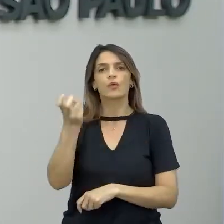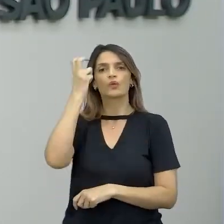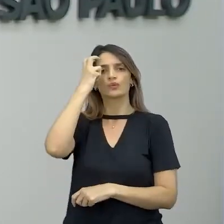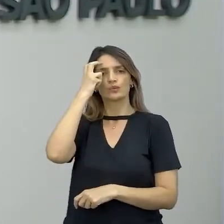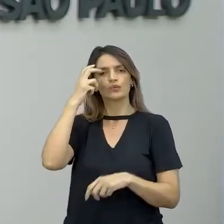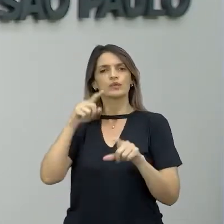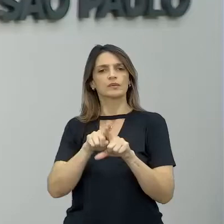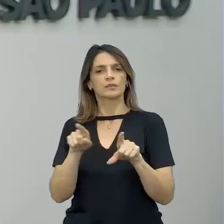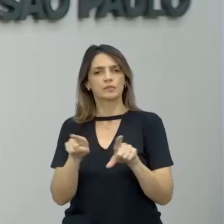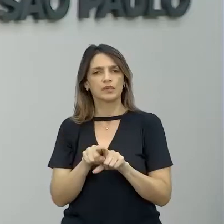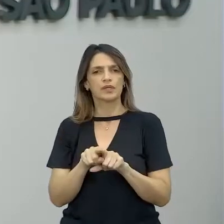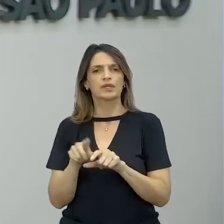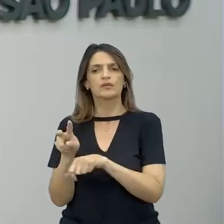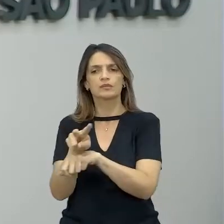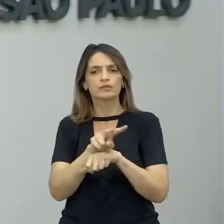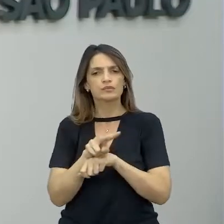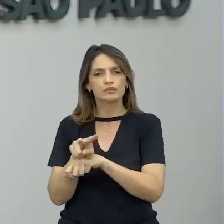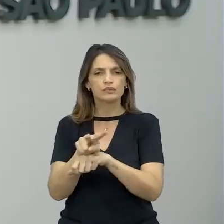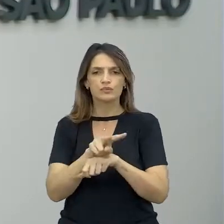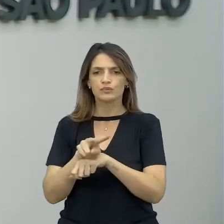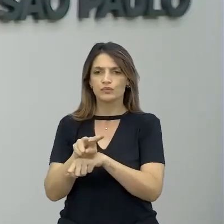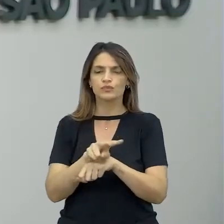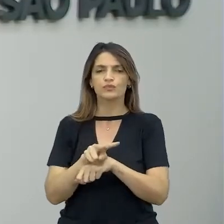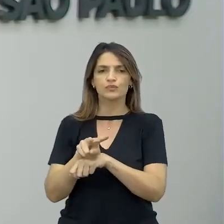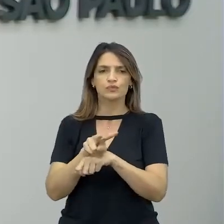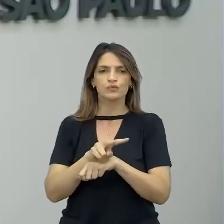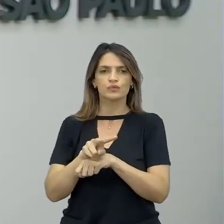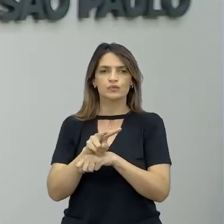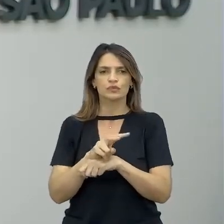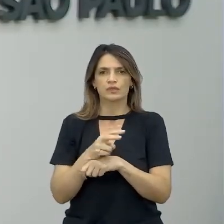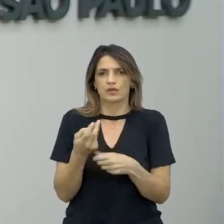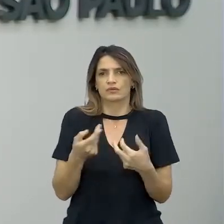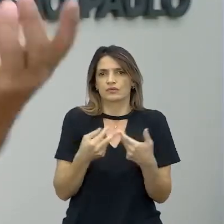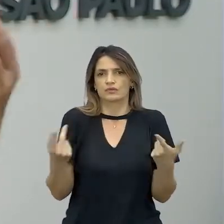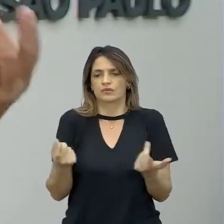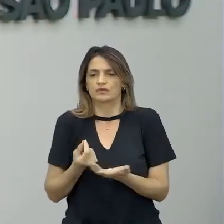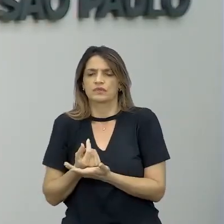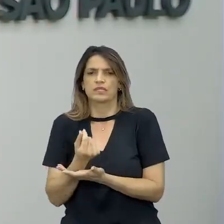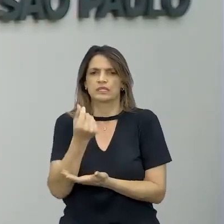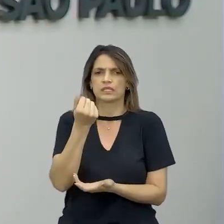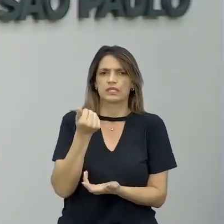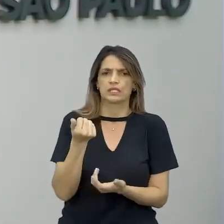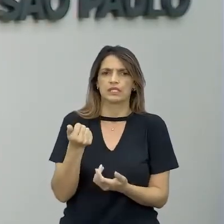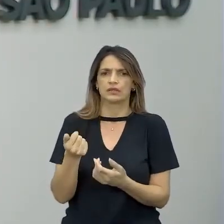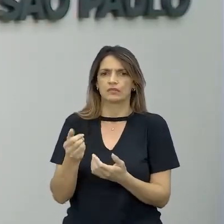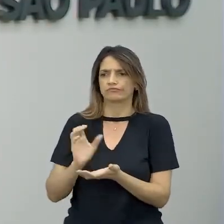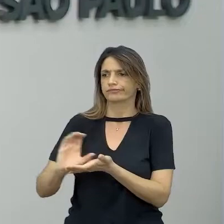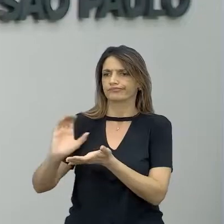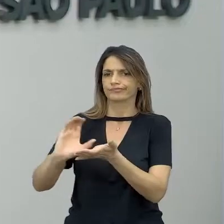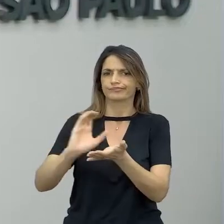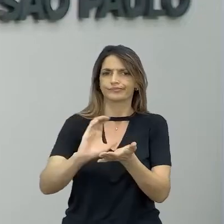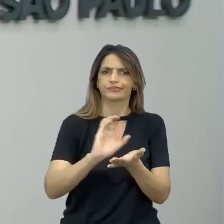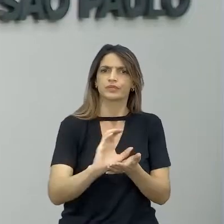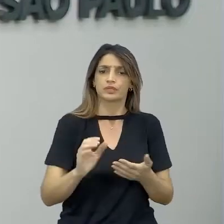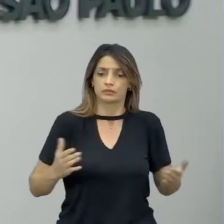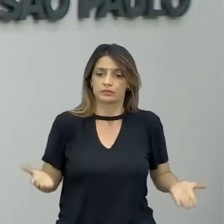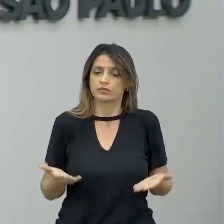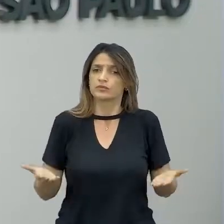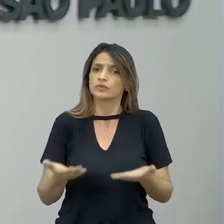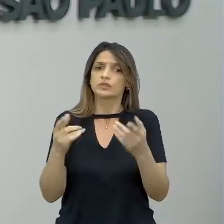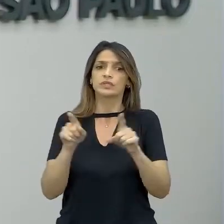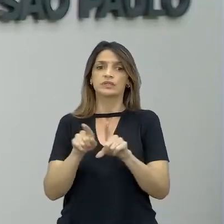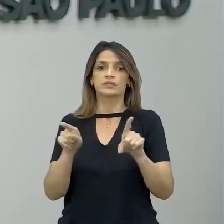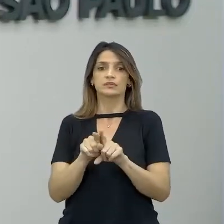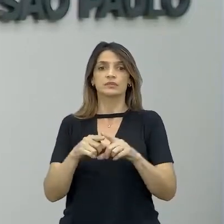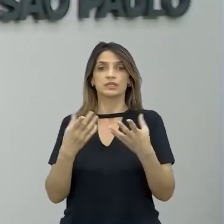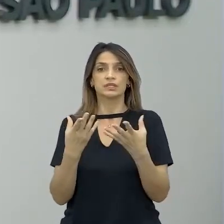também, preservar os recursos, sejam eles financeiros para as outras pessoas, e estimular isso também, né? Então,